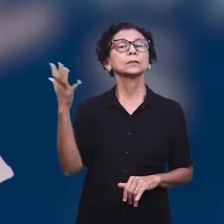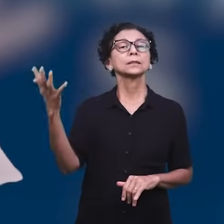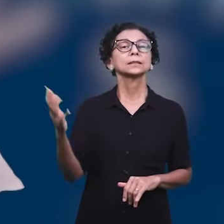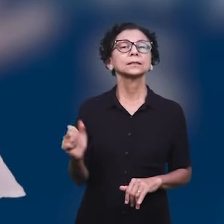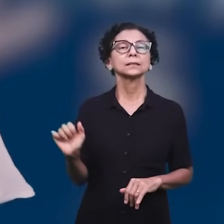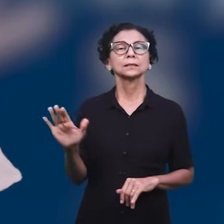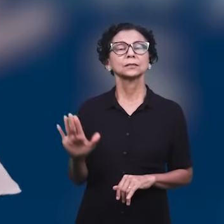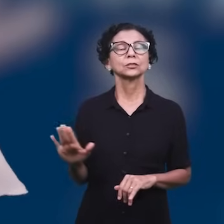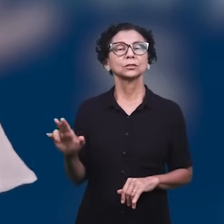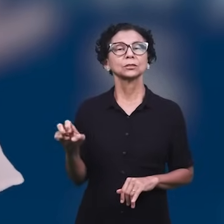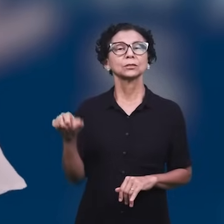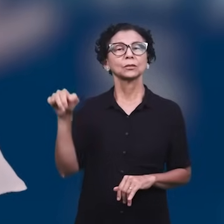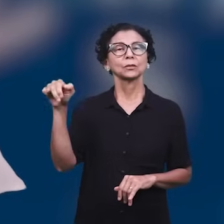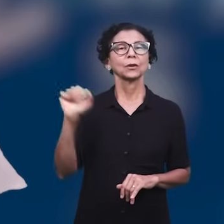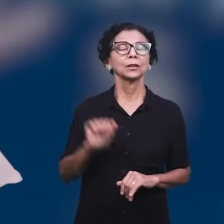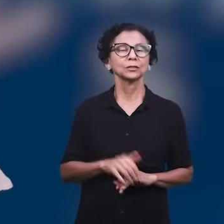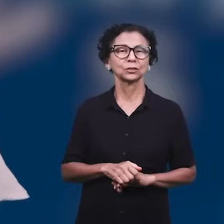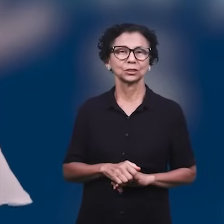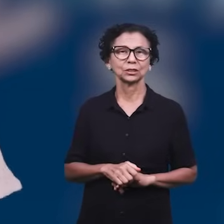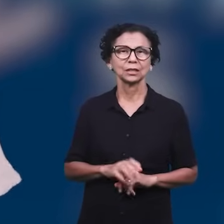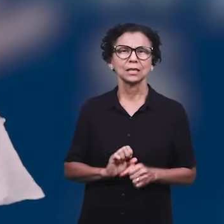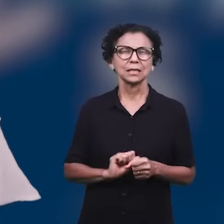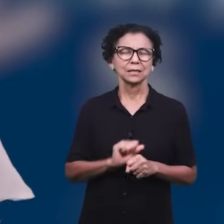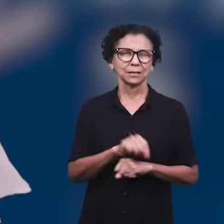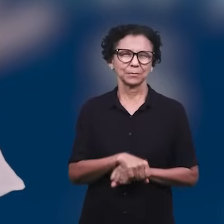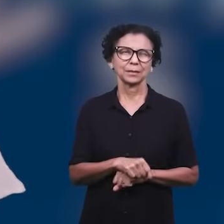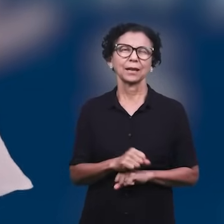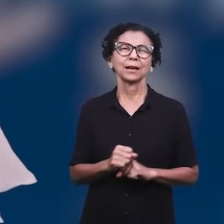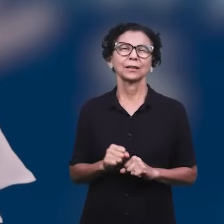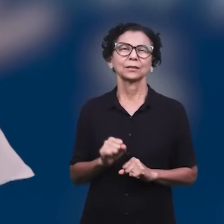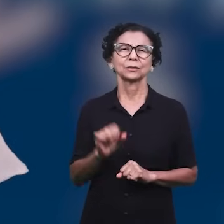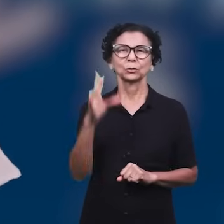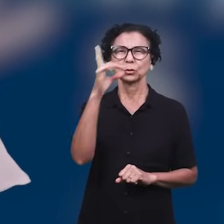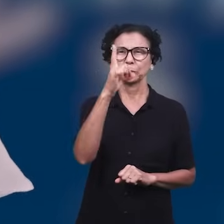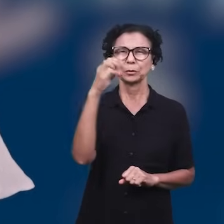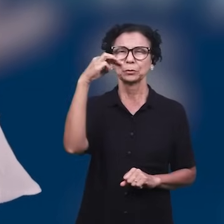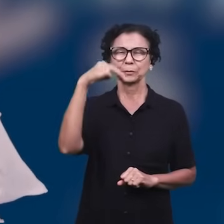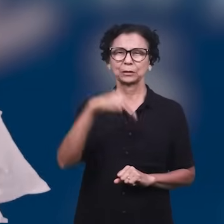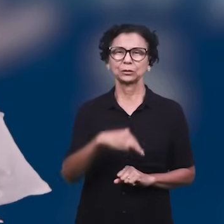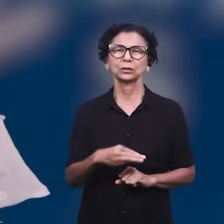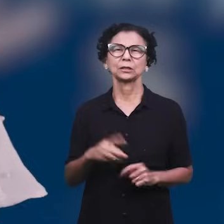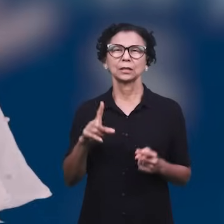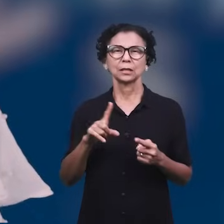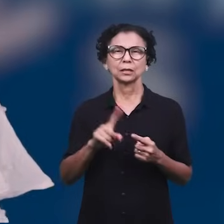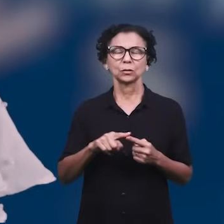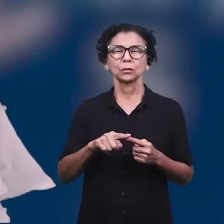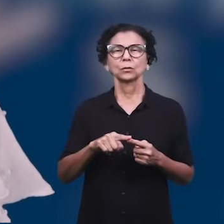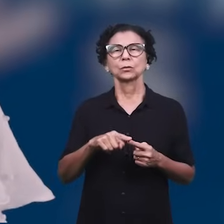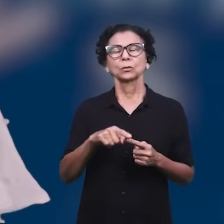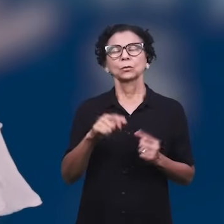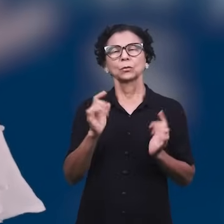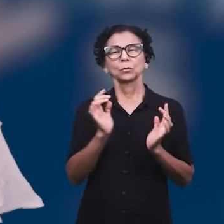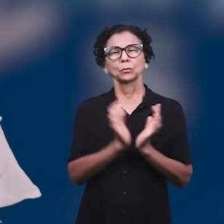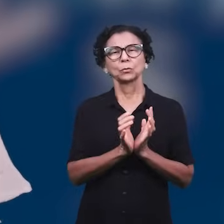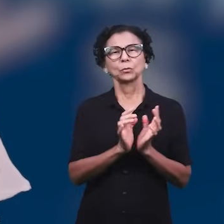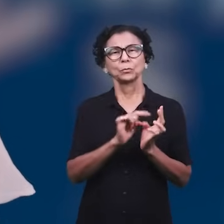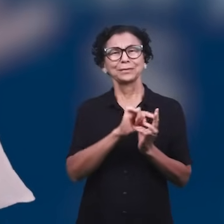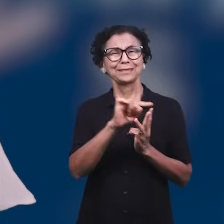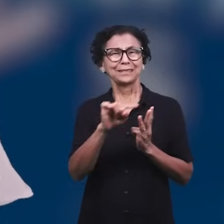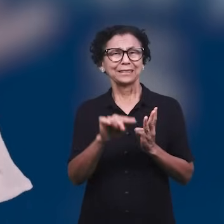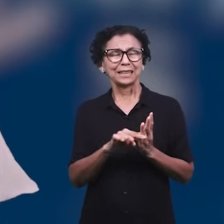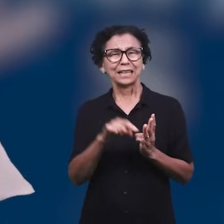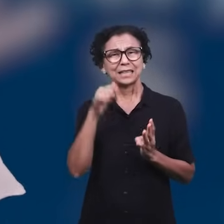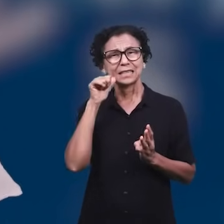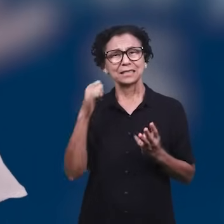Vamos começar o seminário que aconteceu direto do Mendes Martins para senhoras, professores, para os pais. Foi